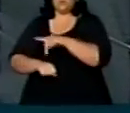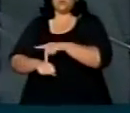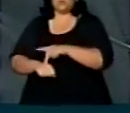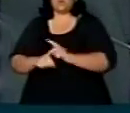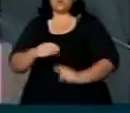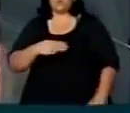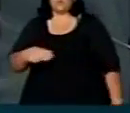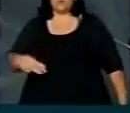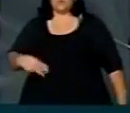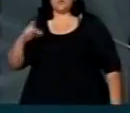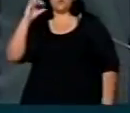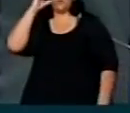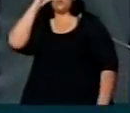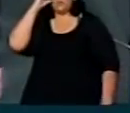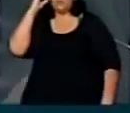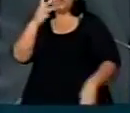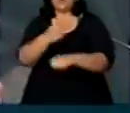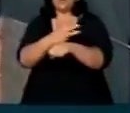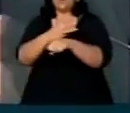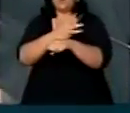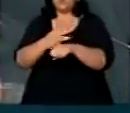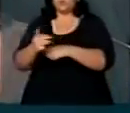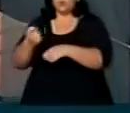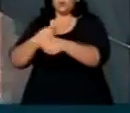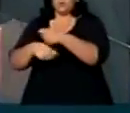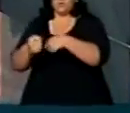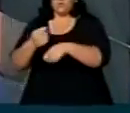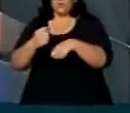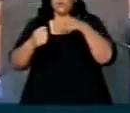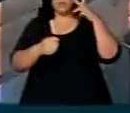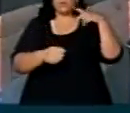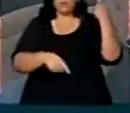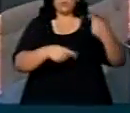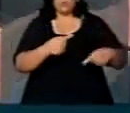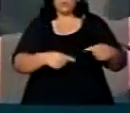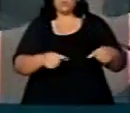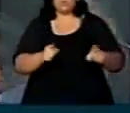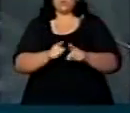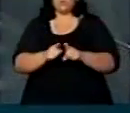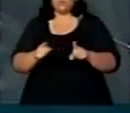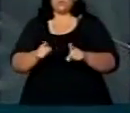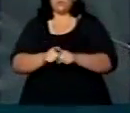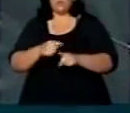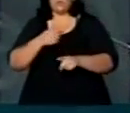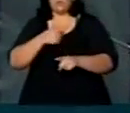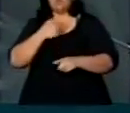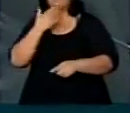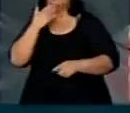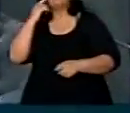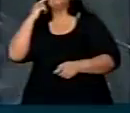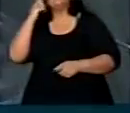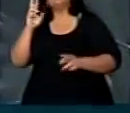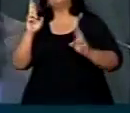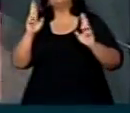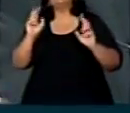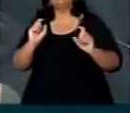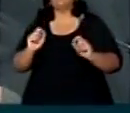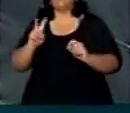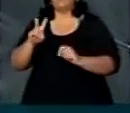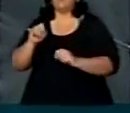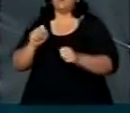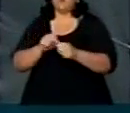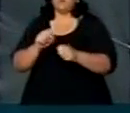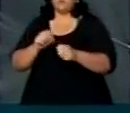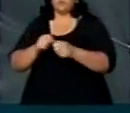terceirizou a economia, terceirizou a política e faço votos de que terceirize também as políticas de relações exteriores. Tenho certeza que